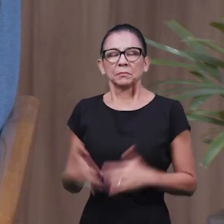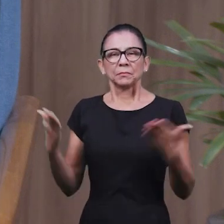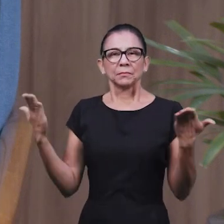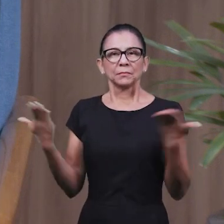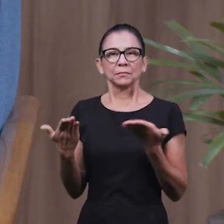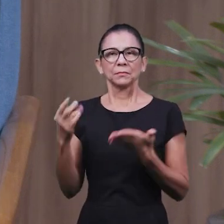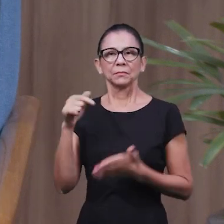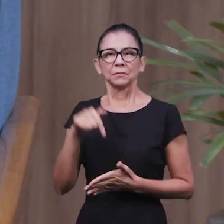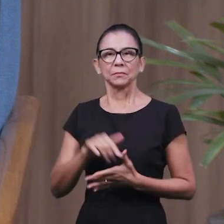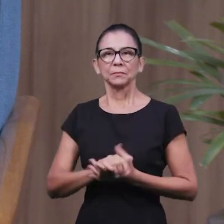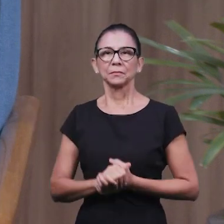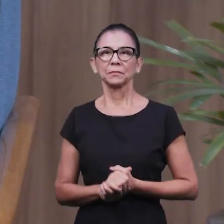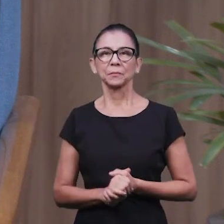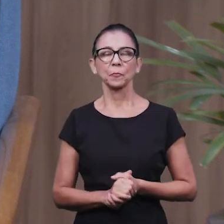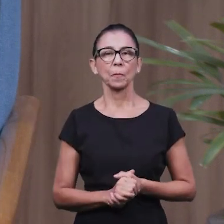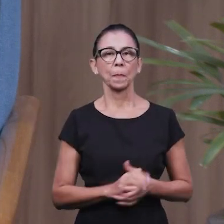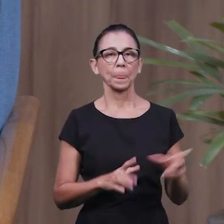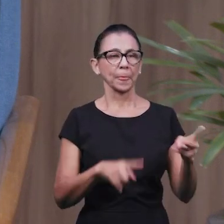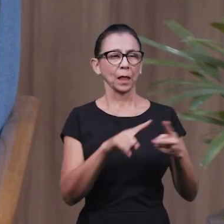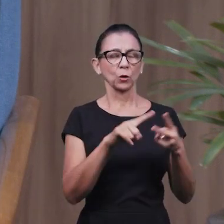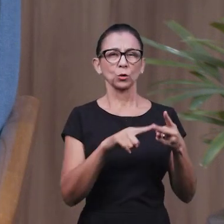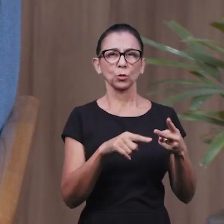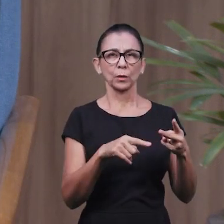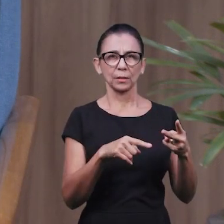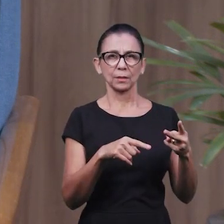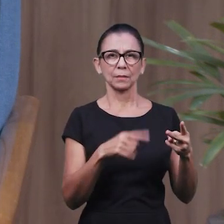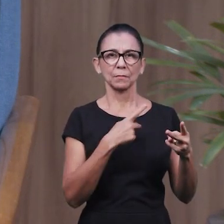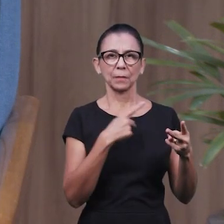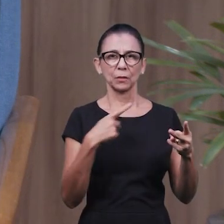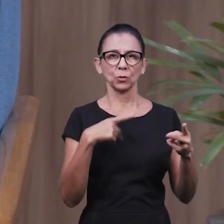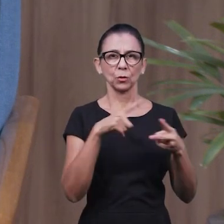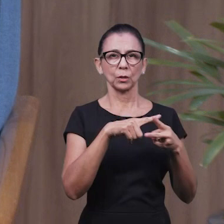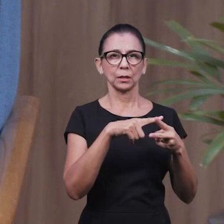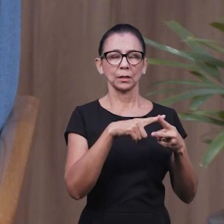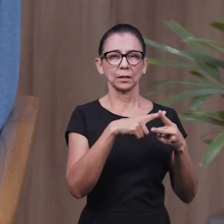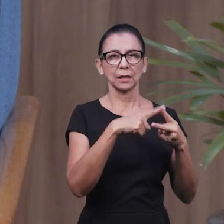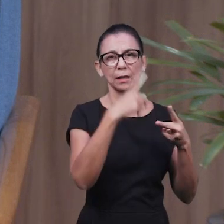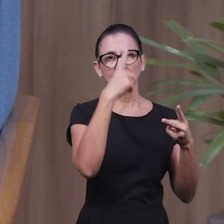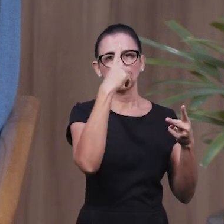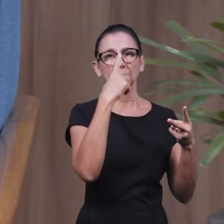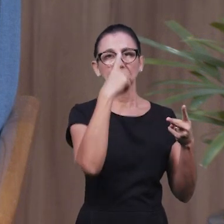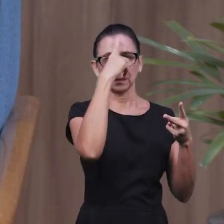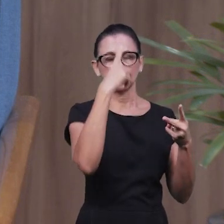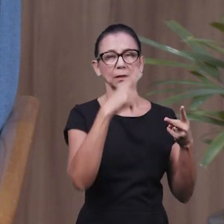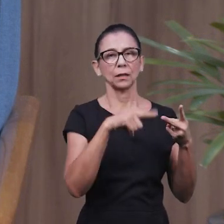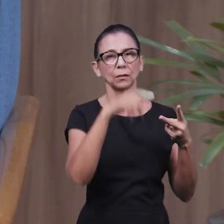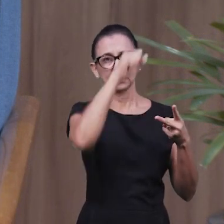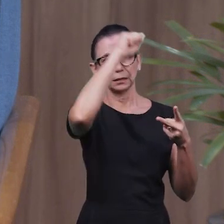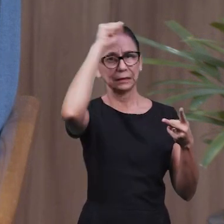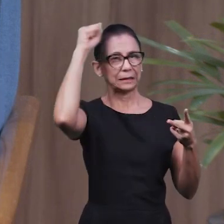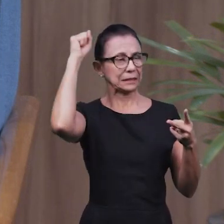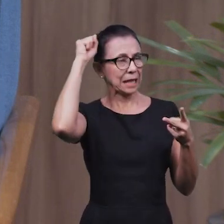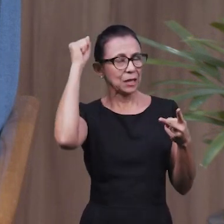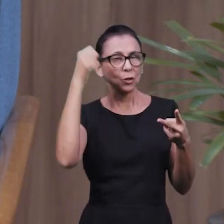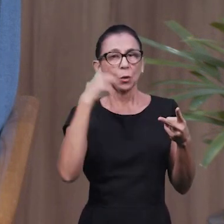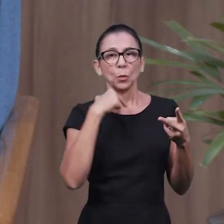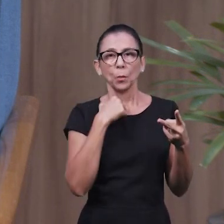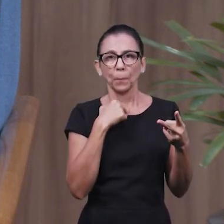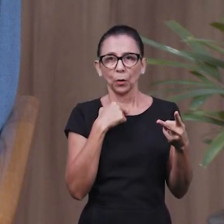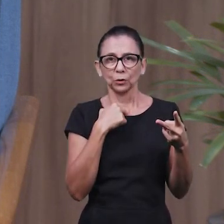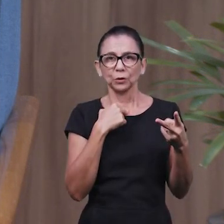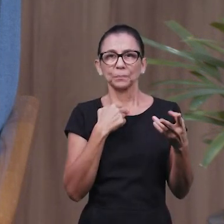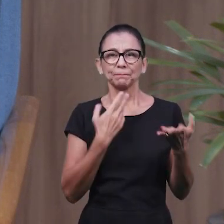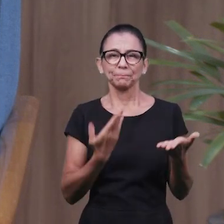estão comigo aqui os pastores Daniel Moreira e Sérgio Souza, como de costume, mas eu recebo uma pessoa que tem toda a autoridade para